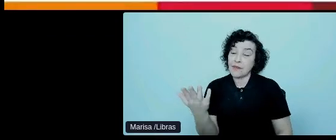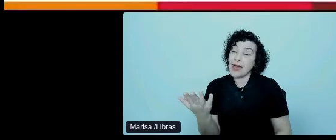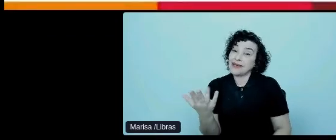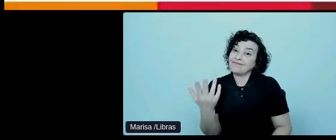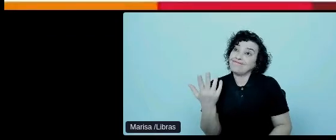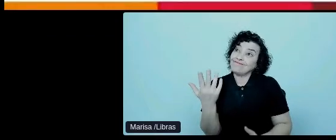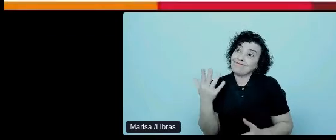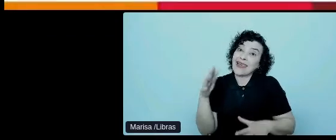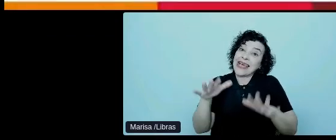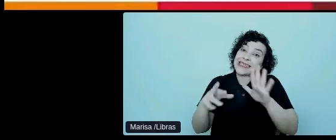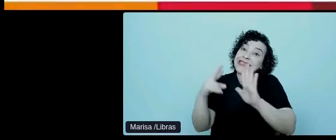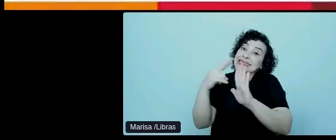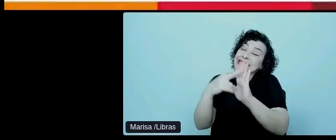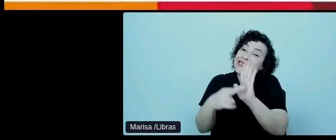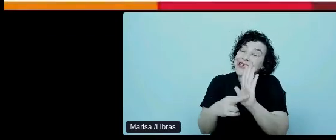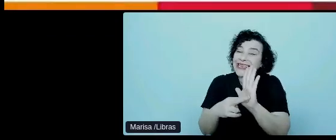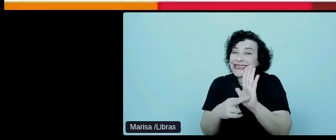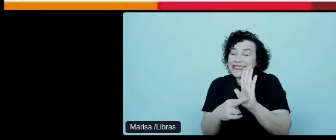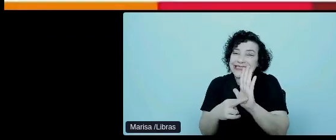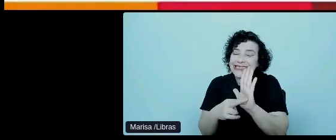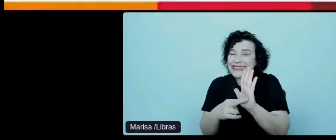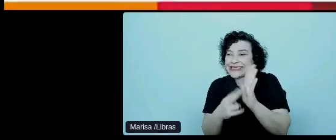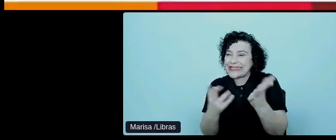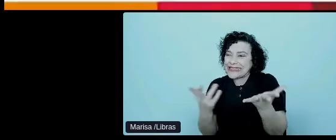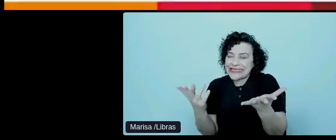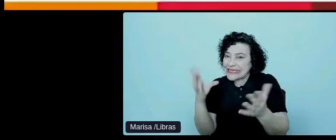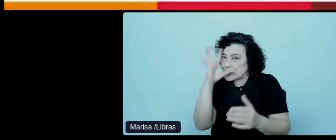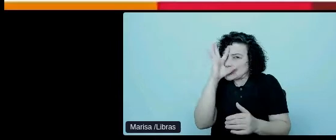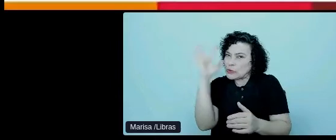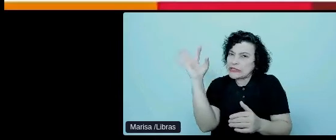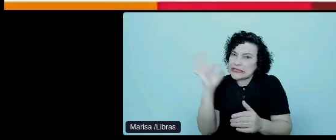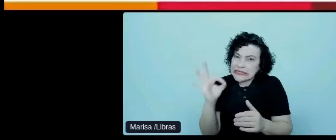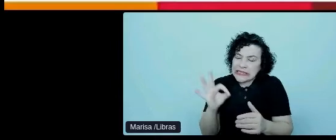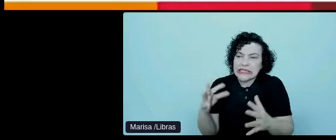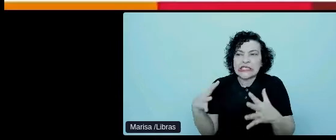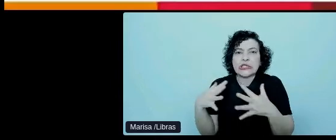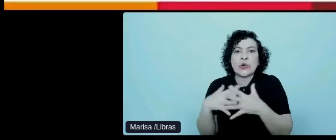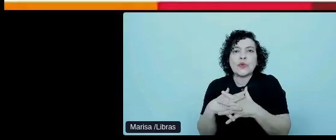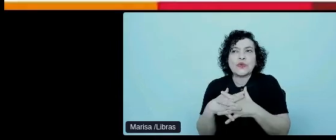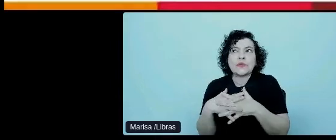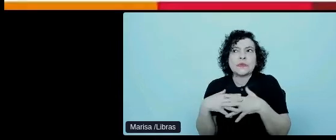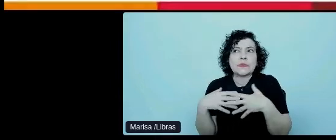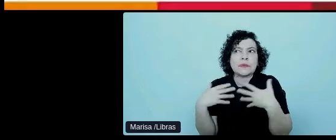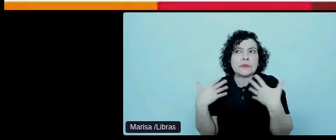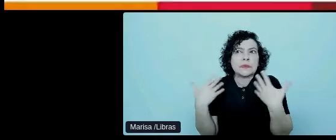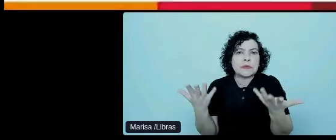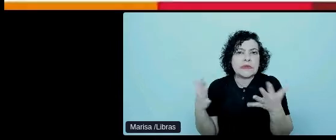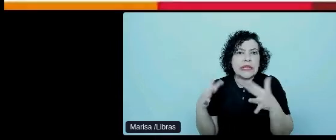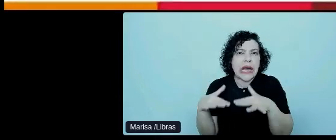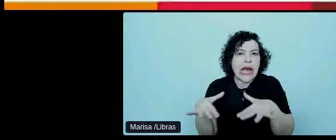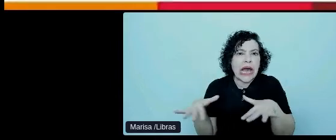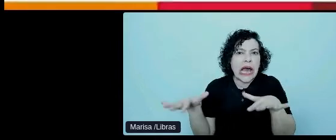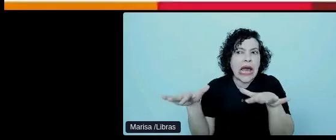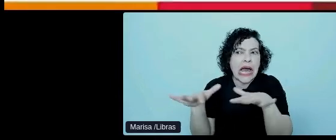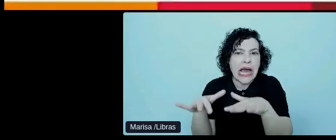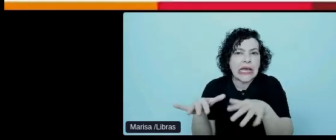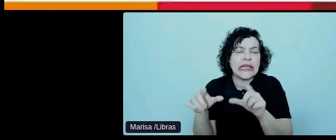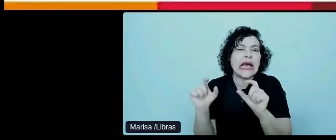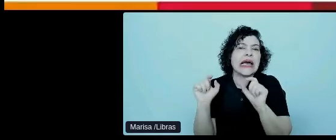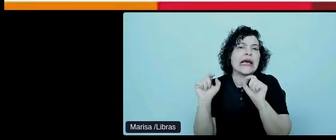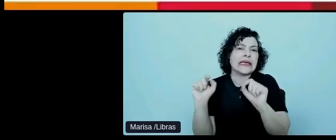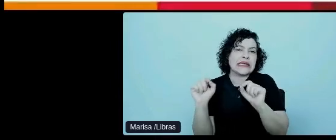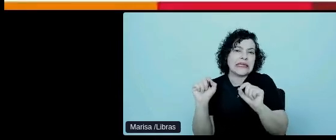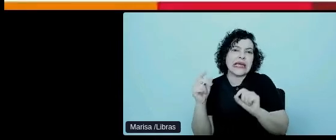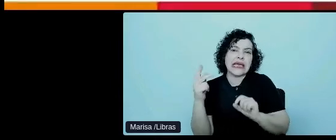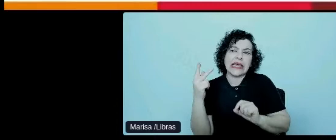alguns critérios ali que fica confuso, né? E assim, para qual área? Quem que tem que pegar aquele card e colocar